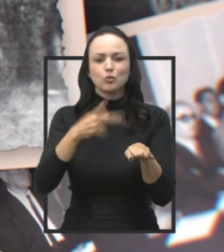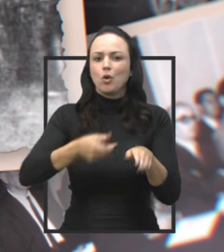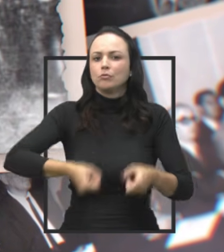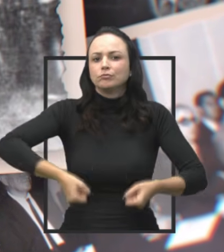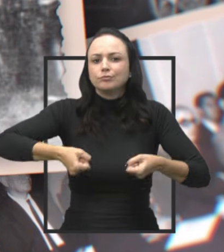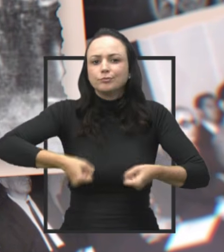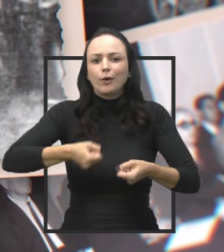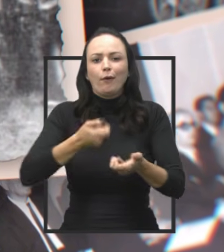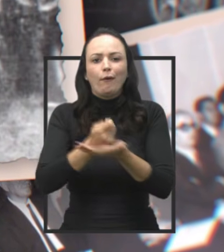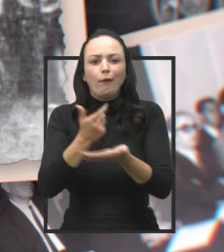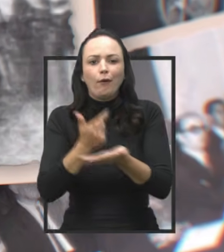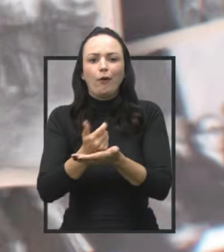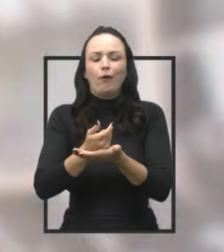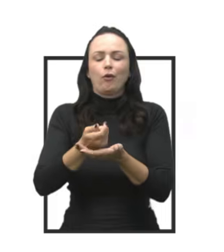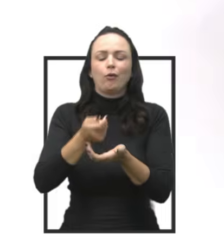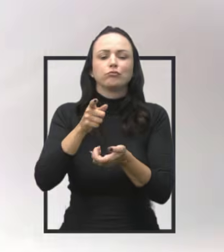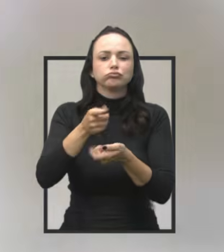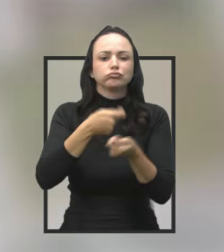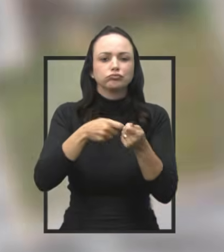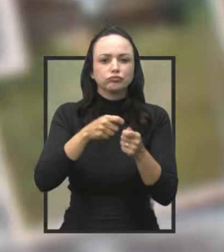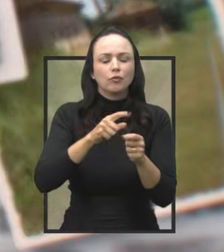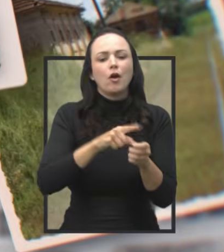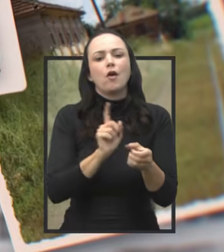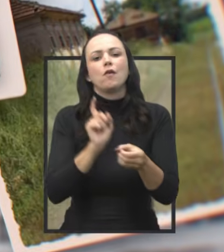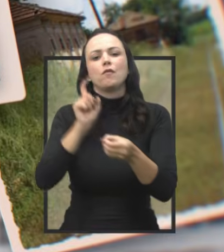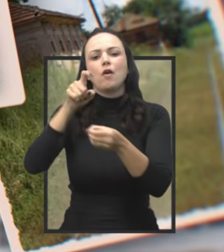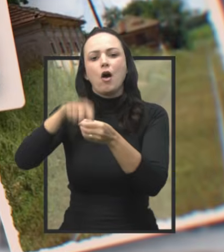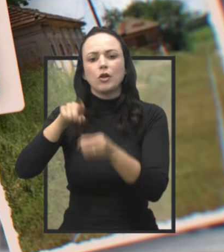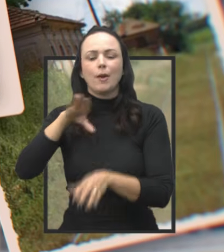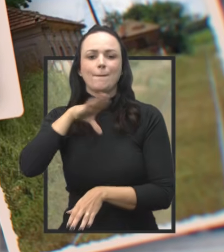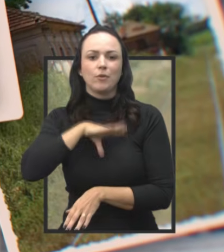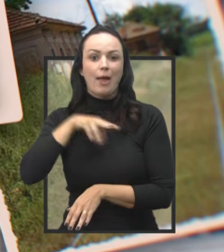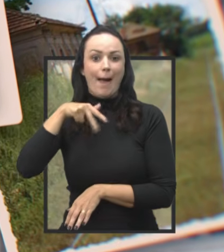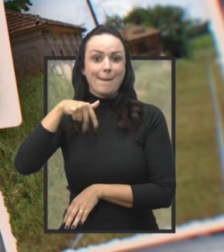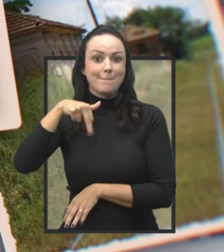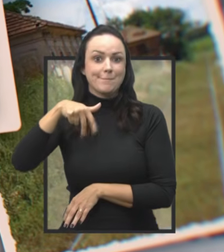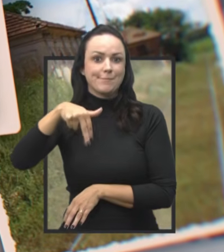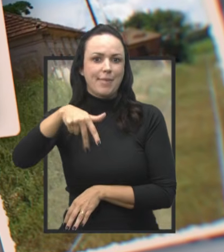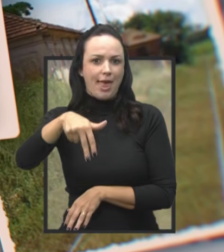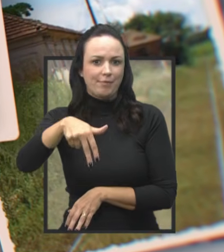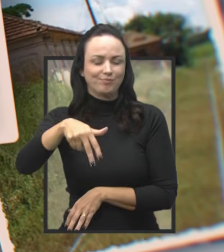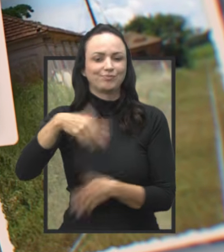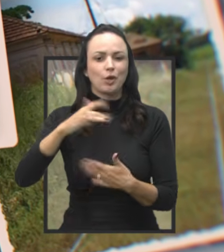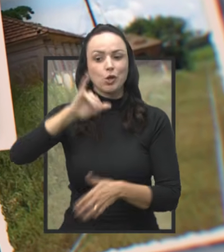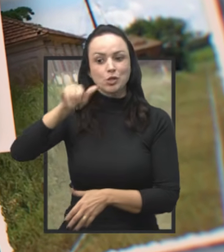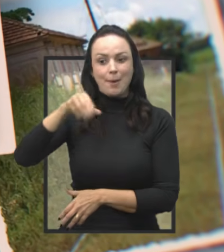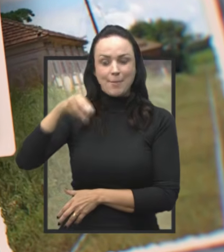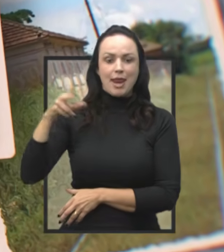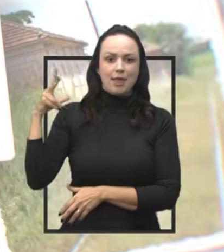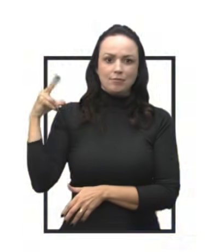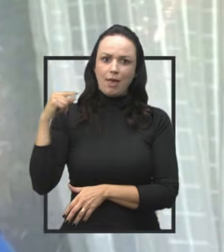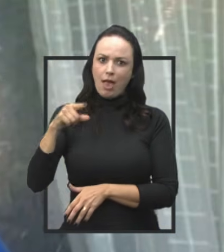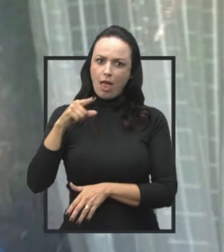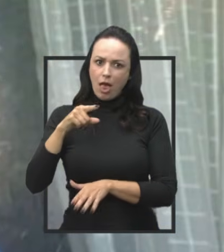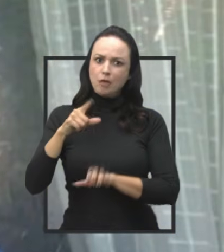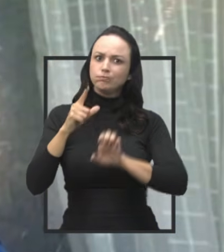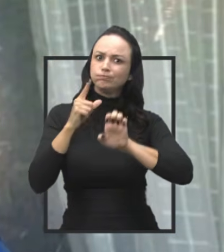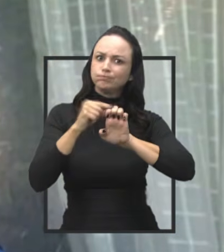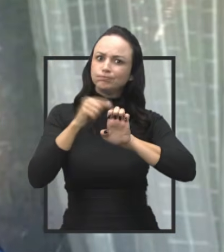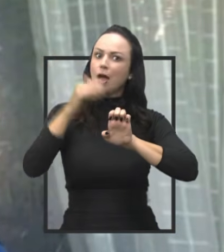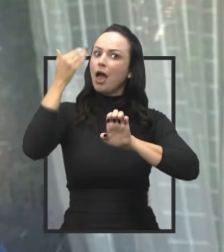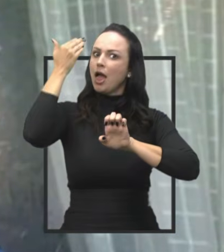suas compras, com seus negócios, voltava para Potunduva a pé. E Zé Maria, empreendedor,